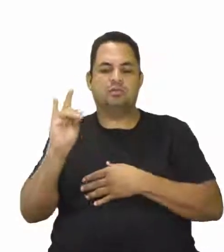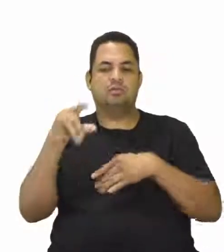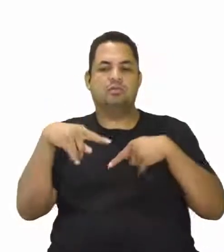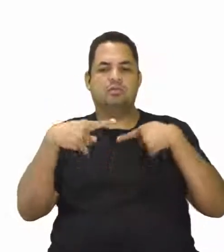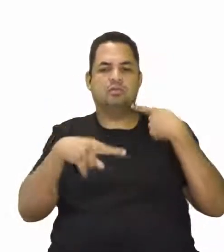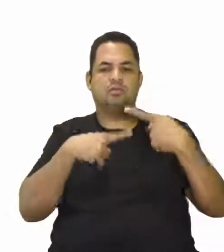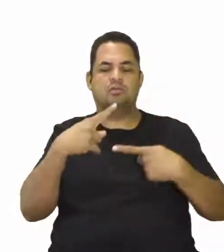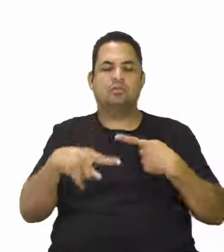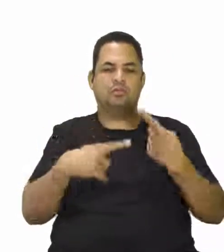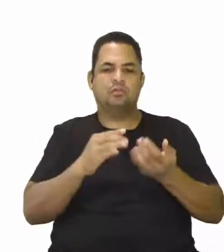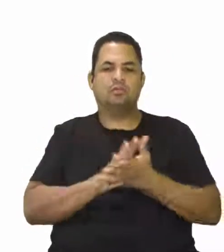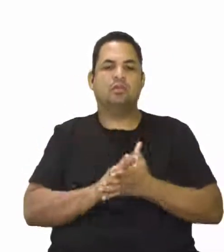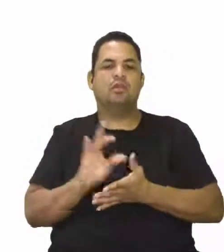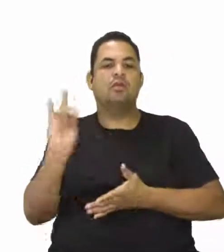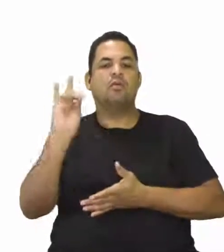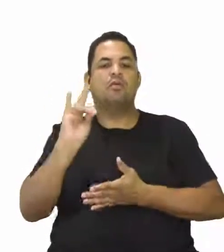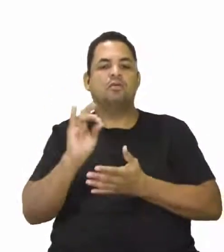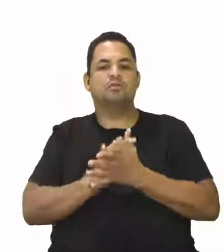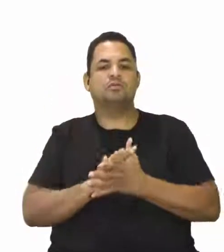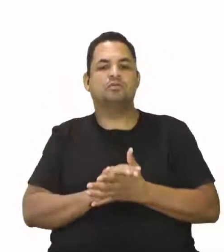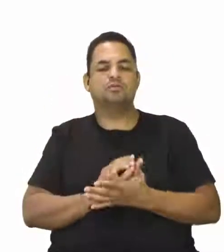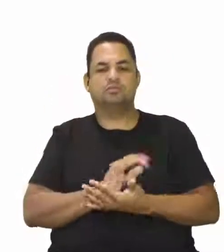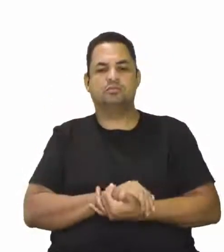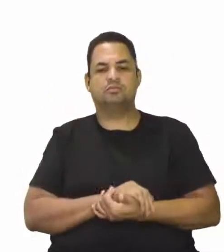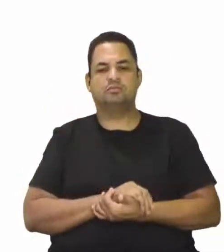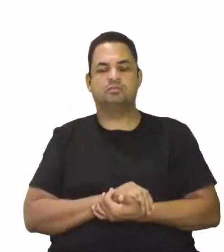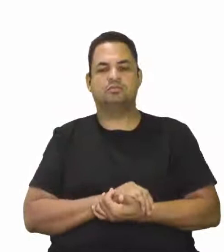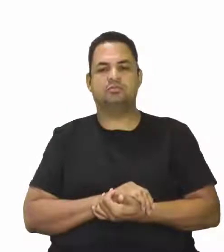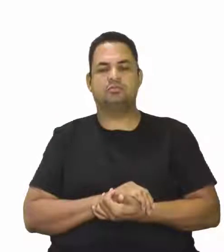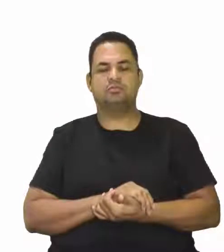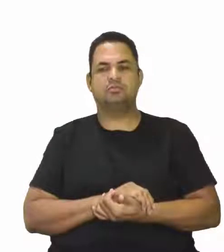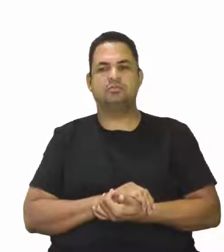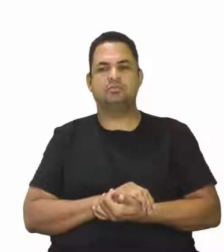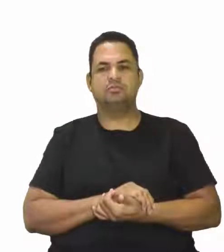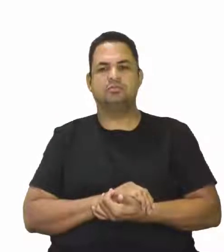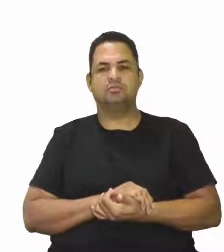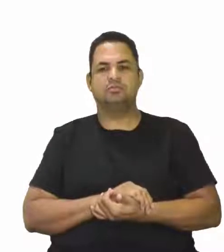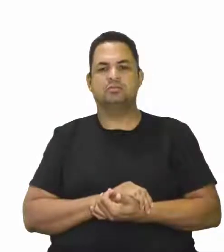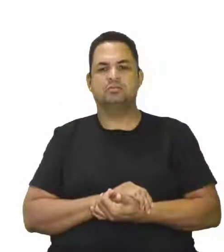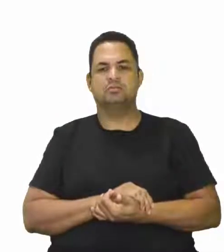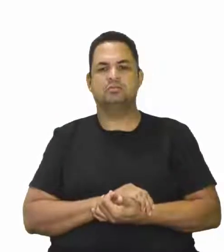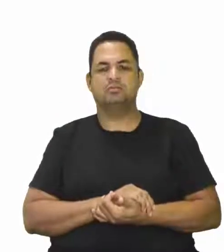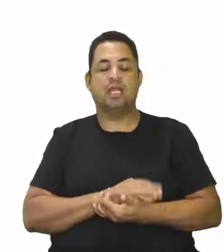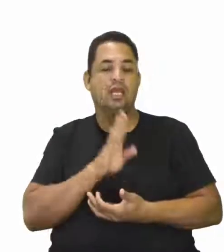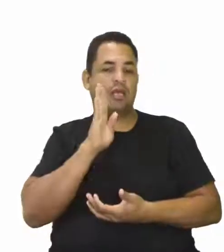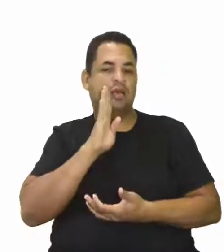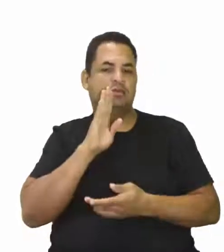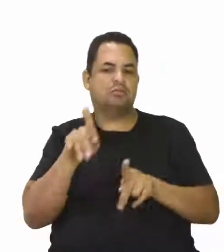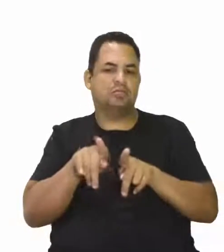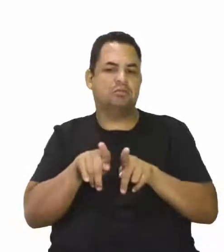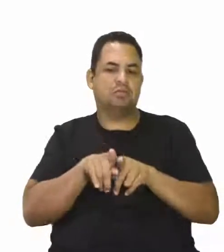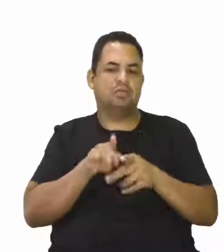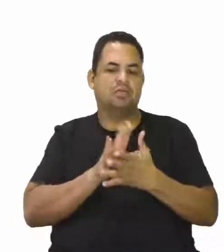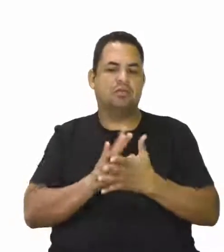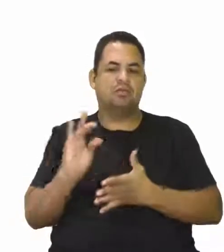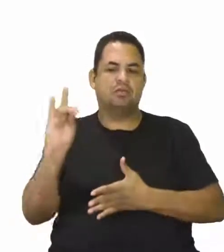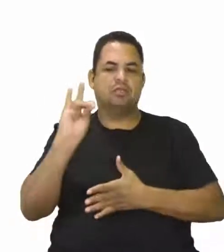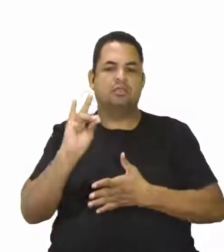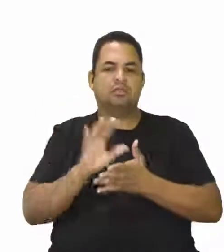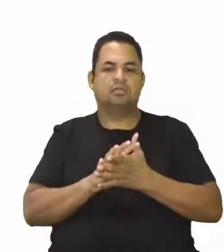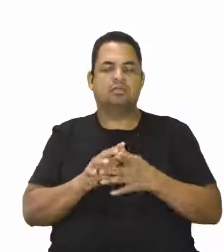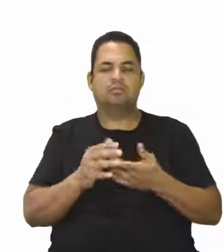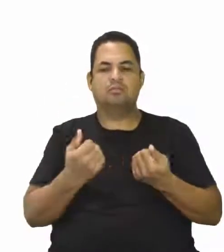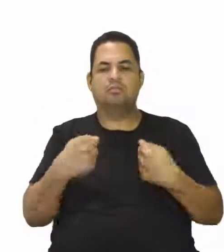a Bolívia realmente, só Bolívia. Isso mesmo. E o mais bacana também aqui na Bolívia, nós